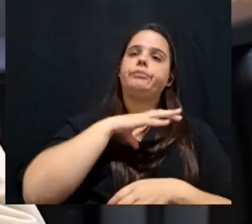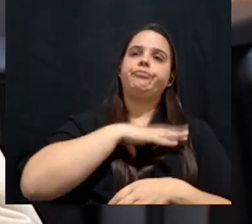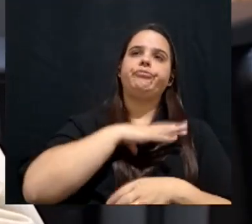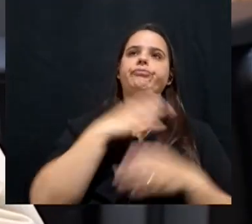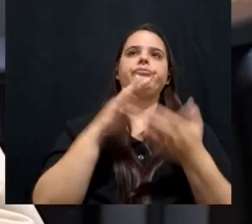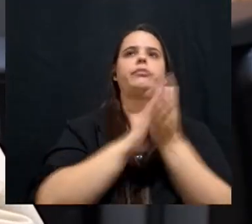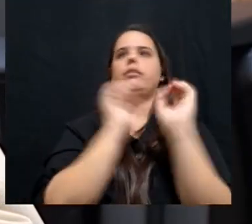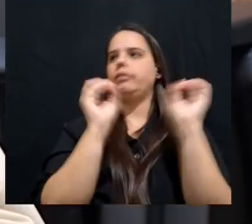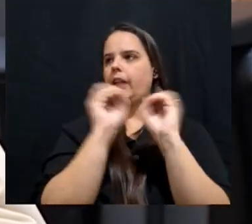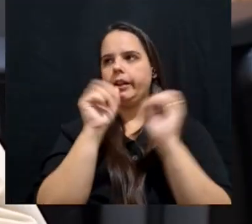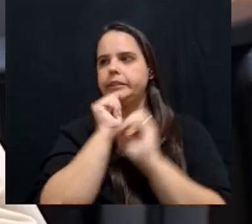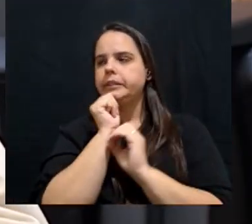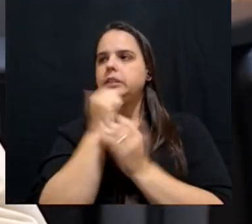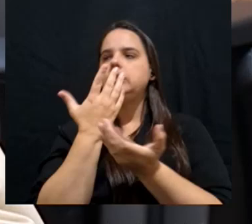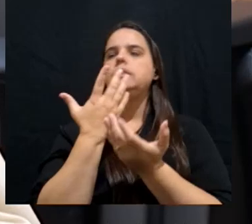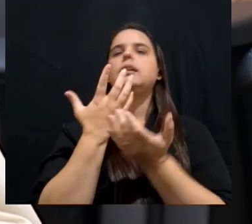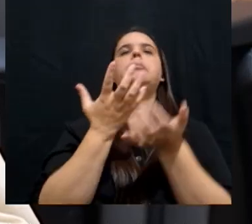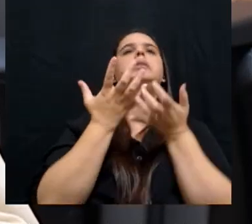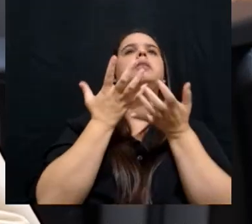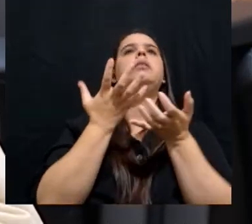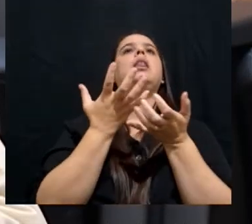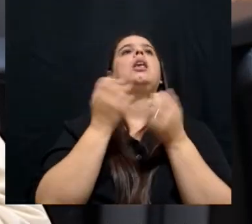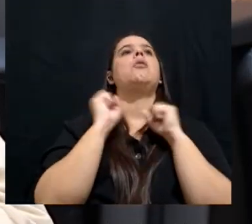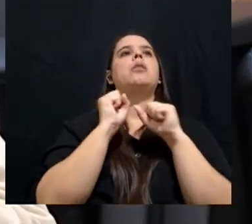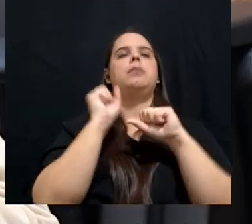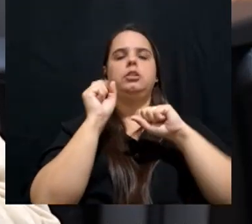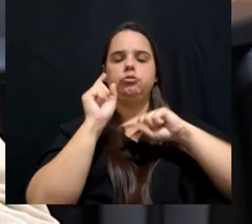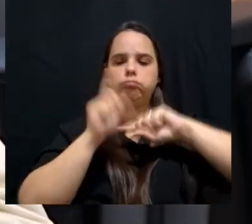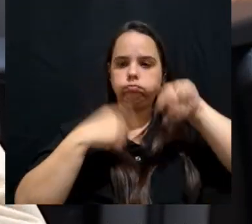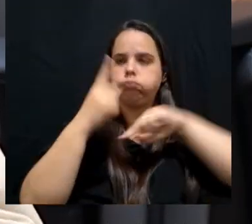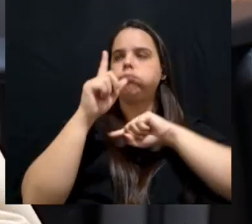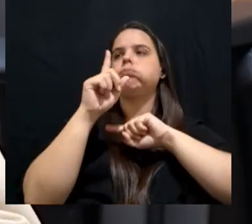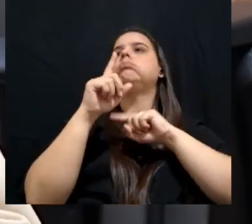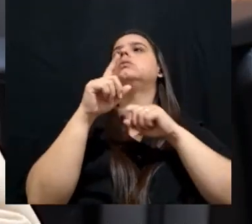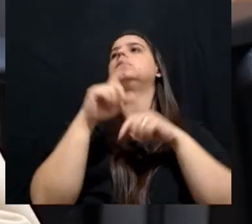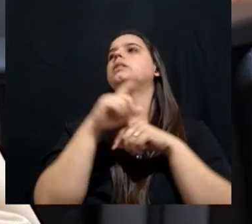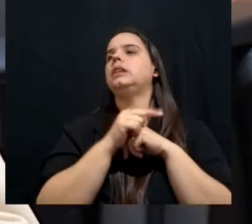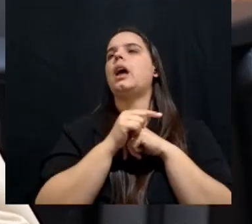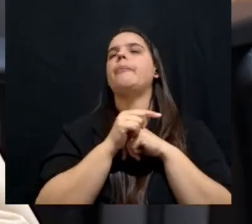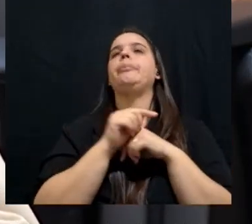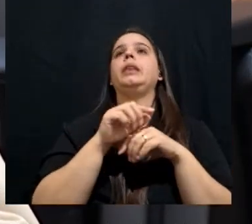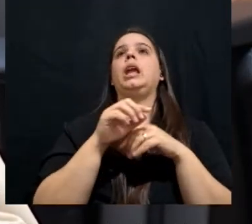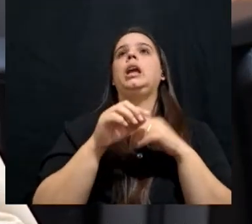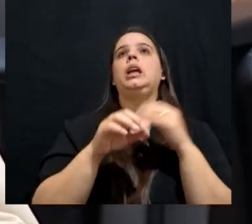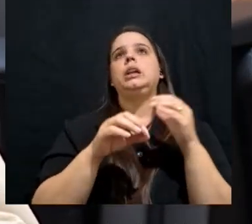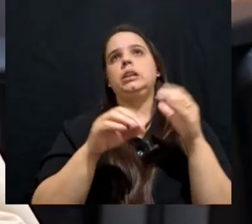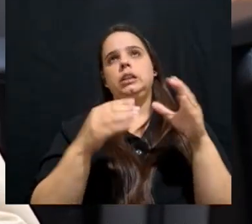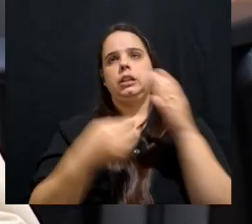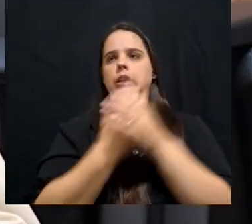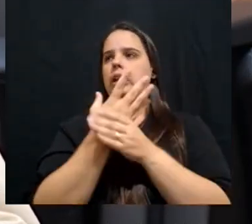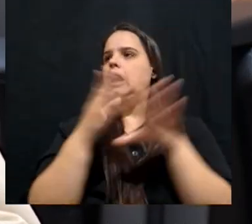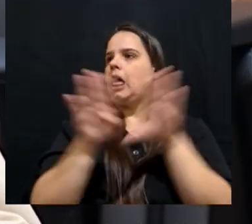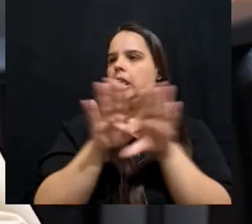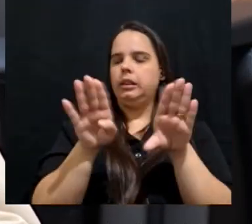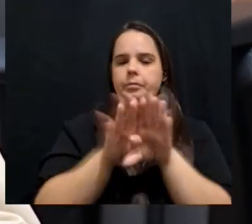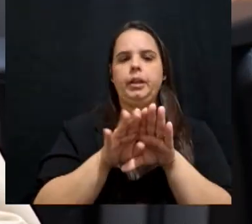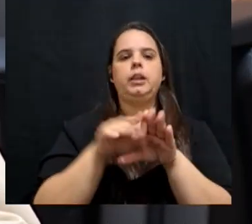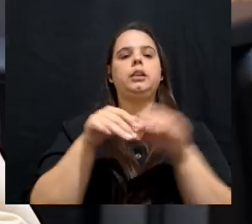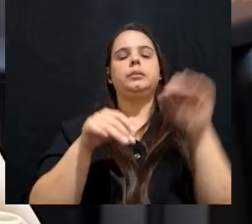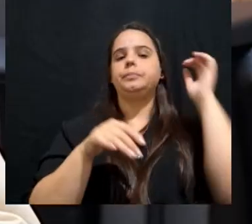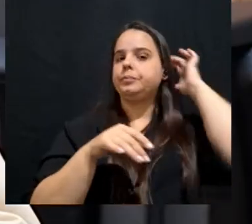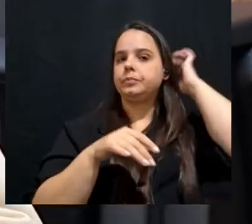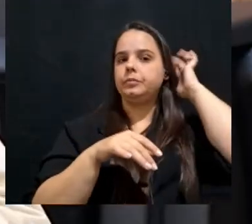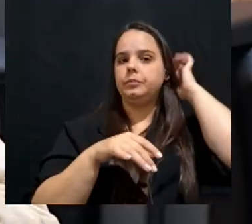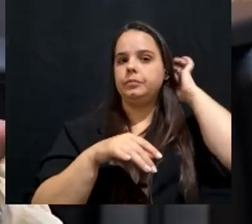uma emenda parlamentar de algum deputado, né, do Marcos Pereira, que é do meu partido, quem já mandou 25 milhões aqui